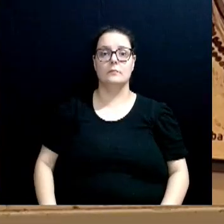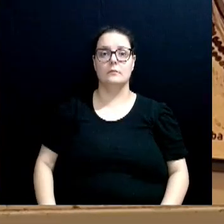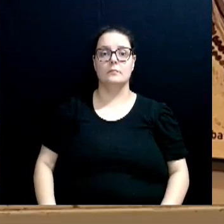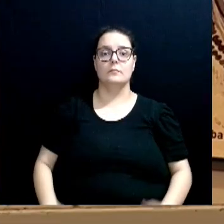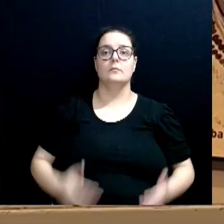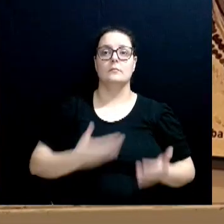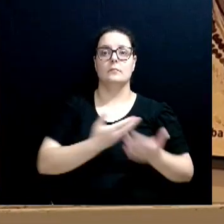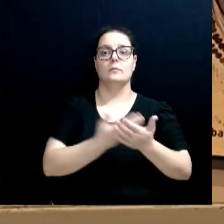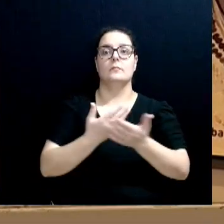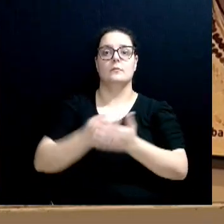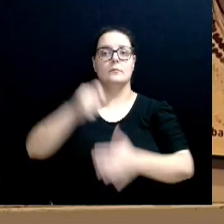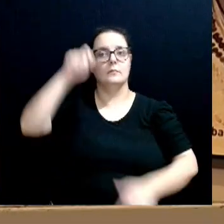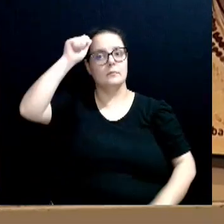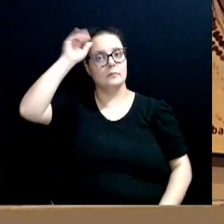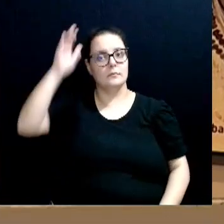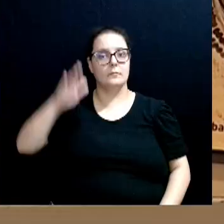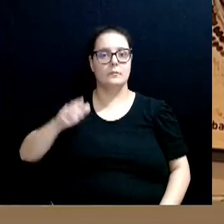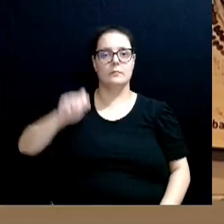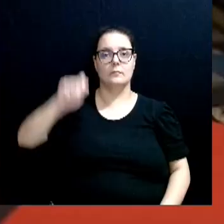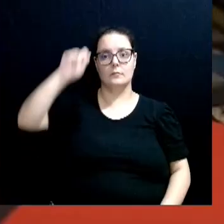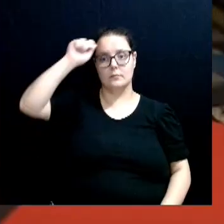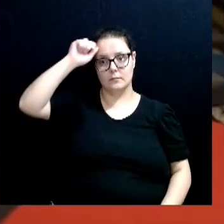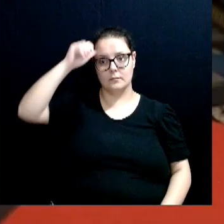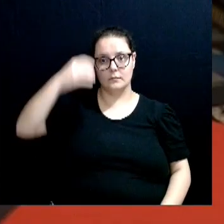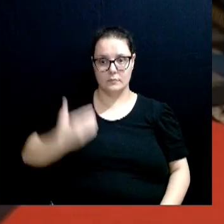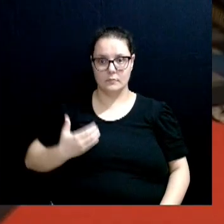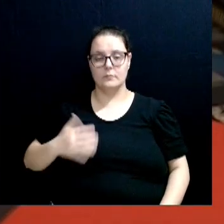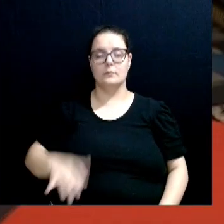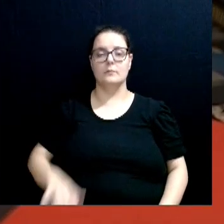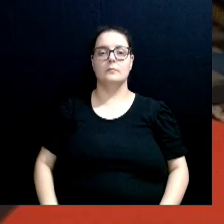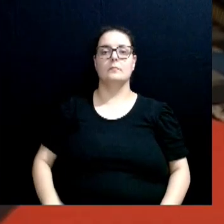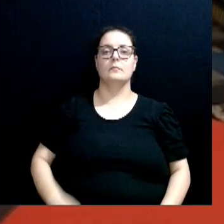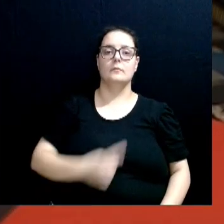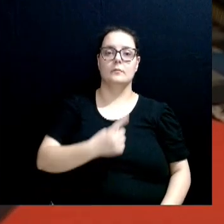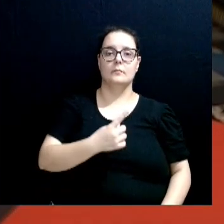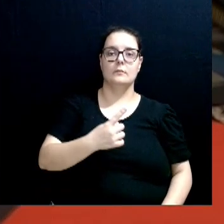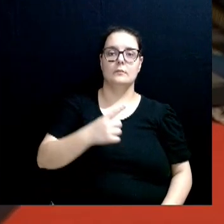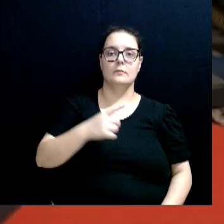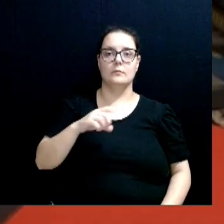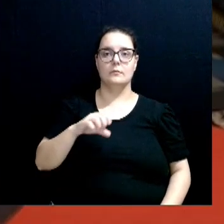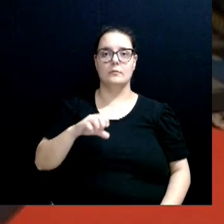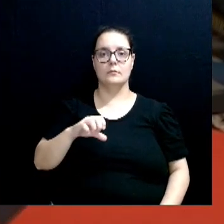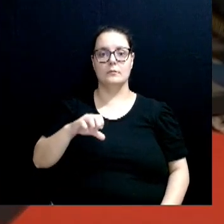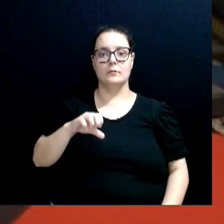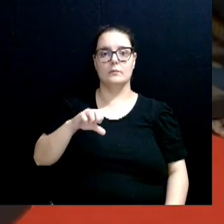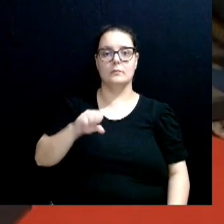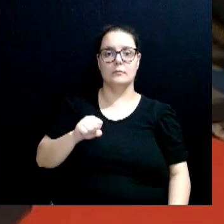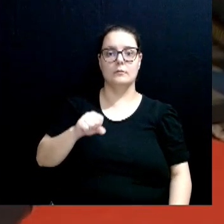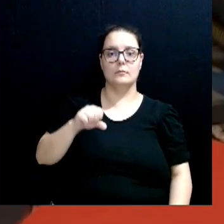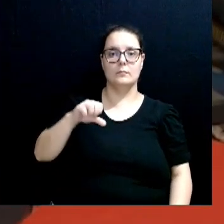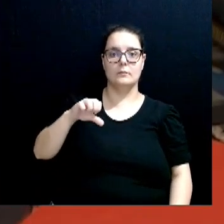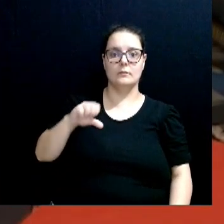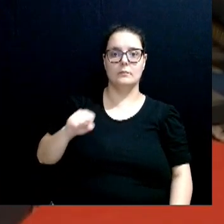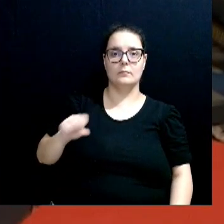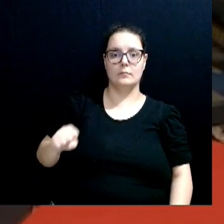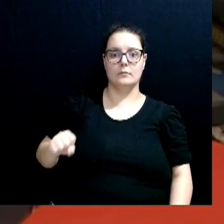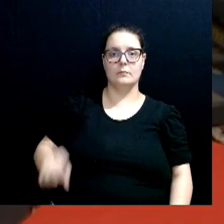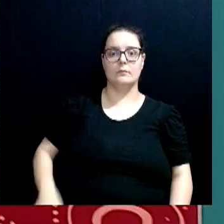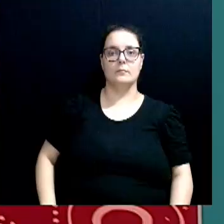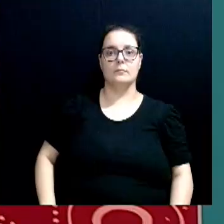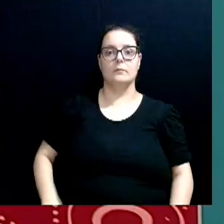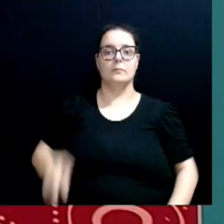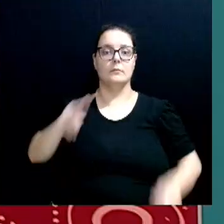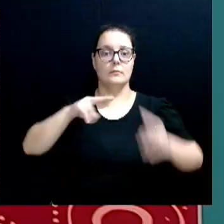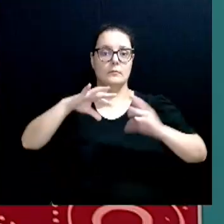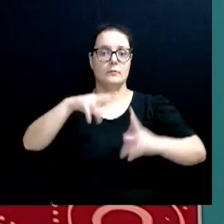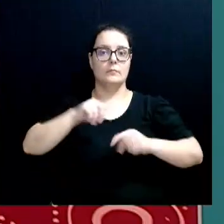africana e afro-brasileira, 1988. Então já tinha uma visão de mundo completamente diferente e